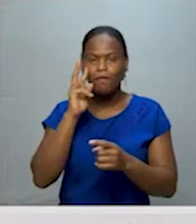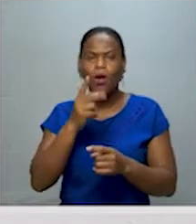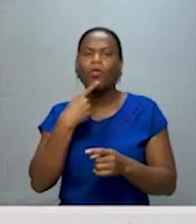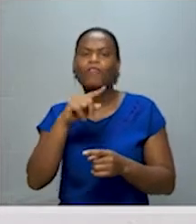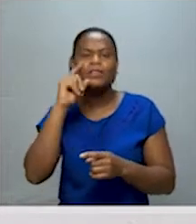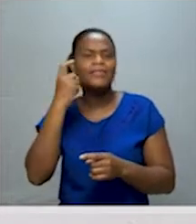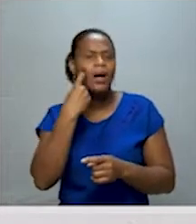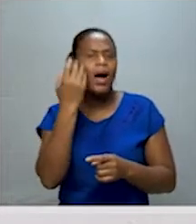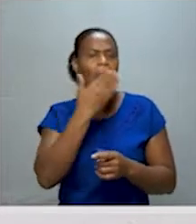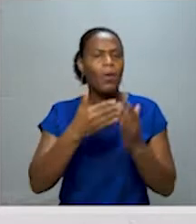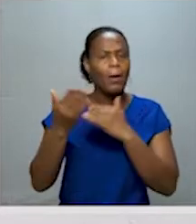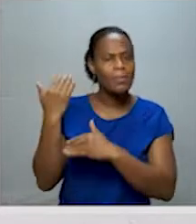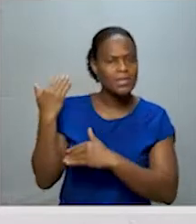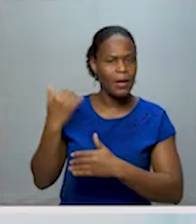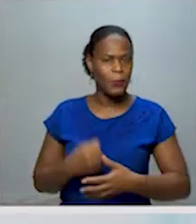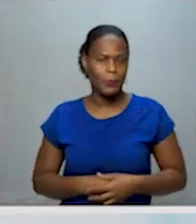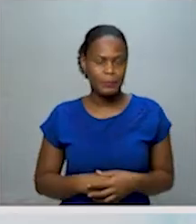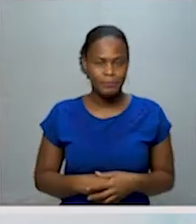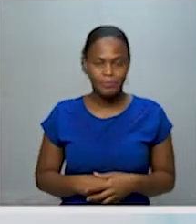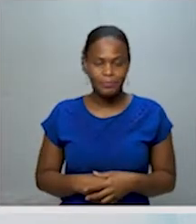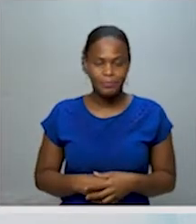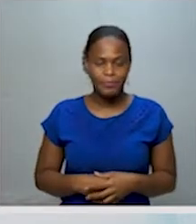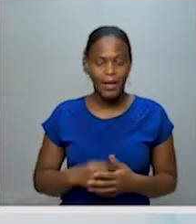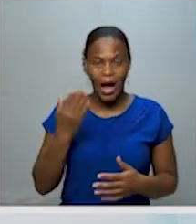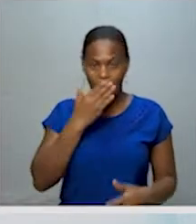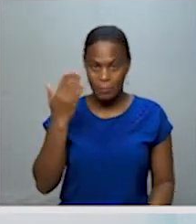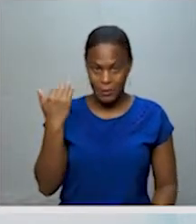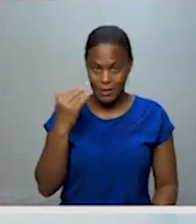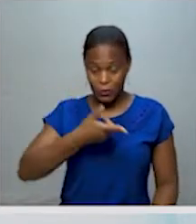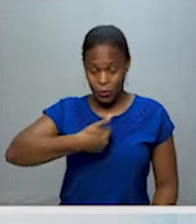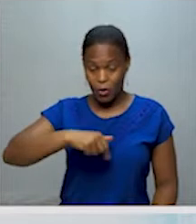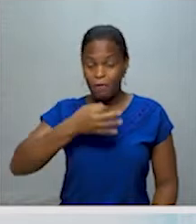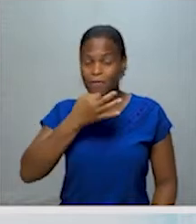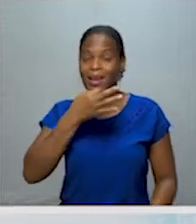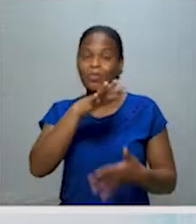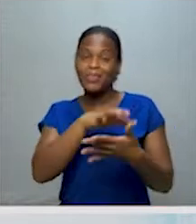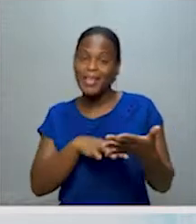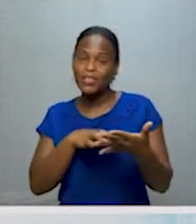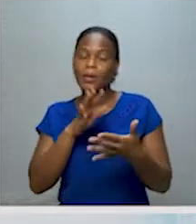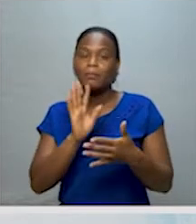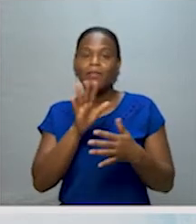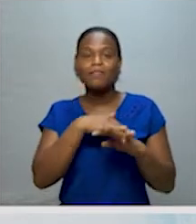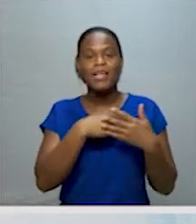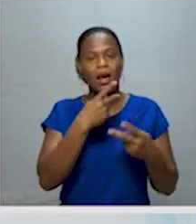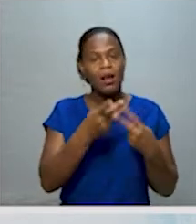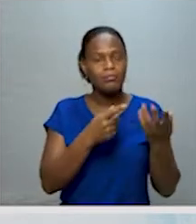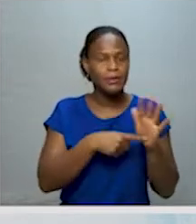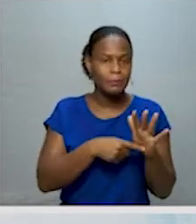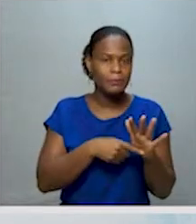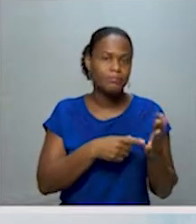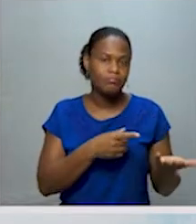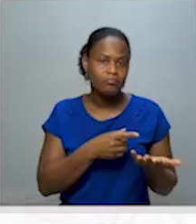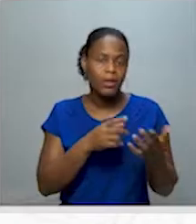aquilo que foi a nossa aula passada. Nós falamos de texto e tivemos que fazer esta analogia com